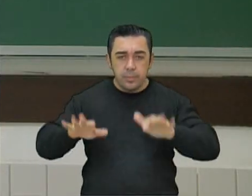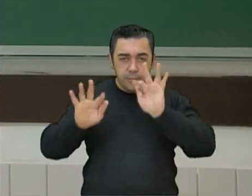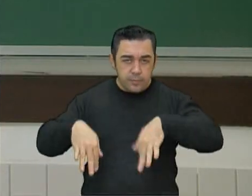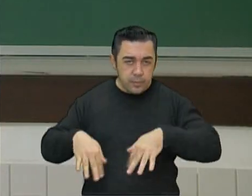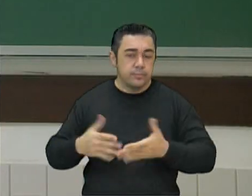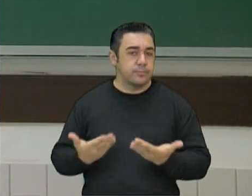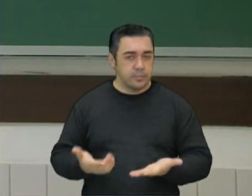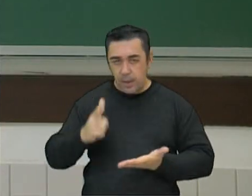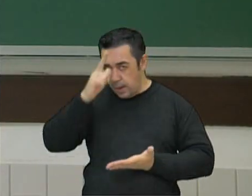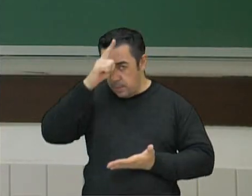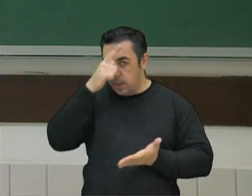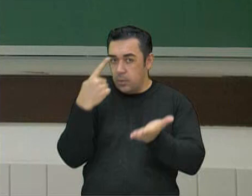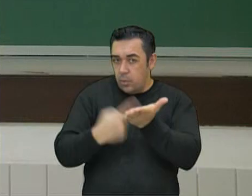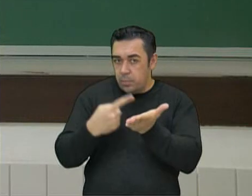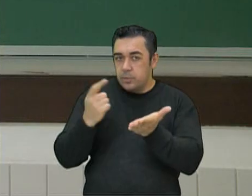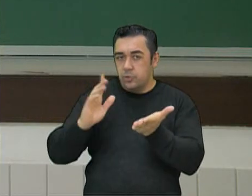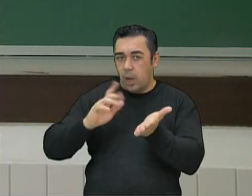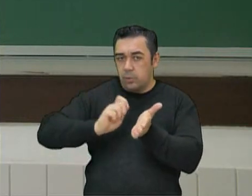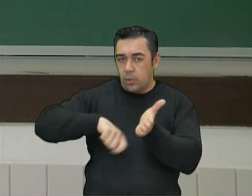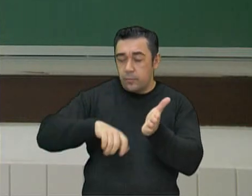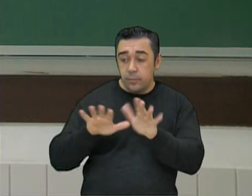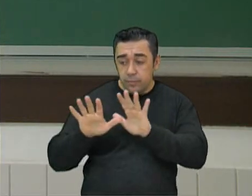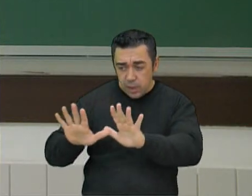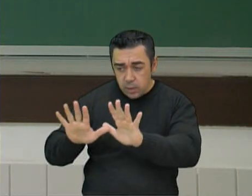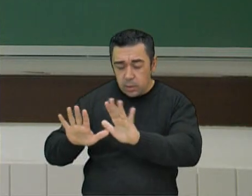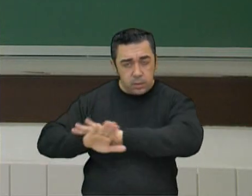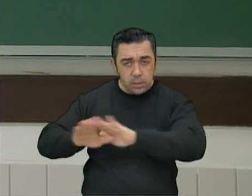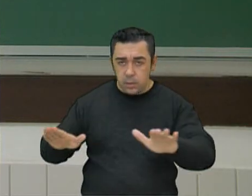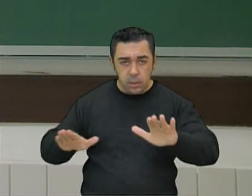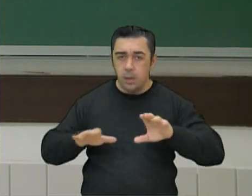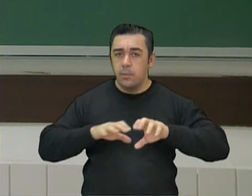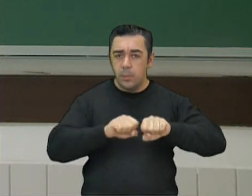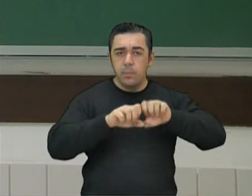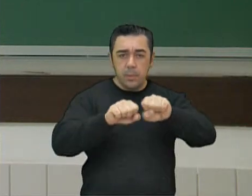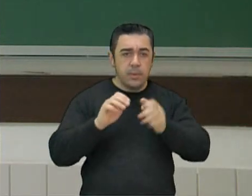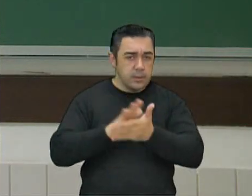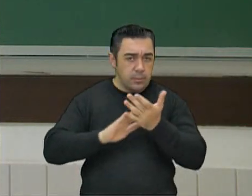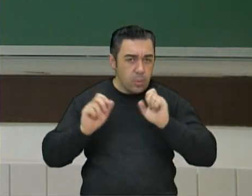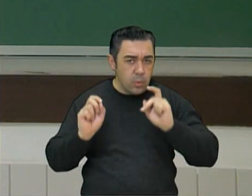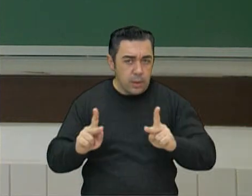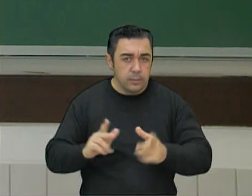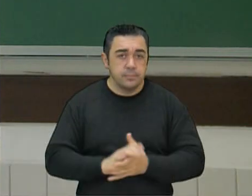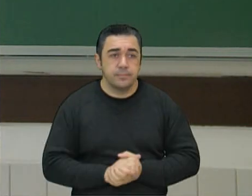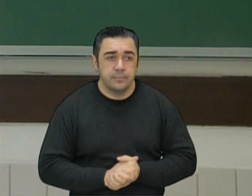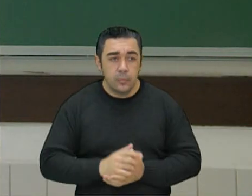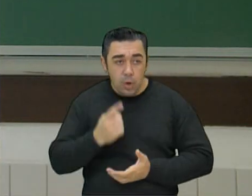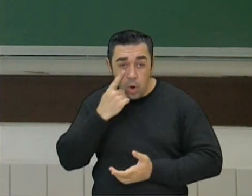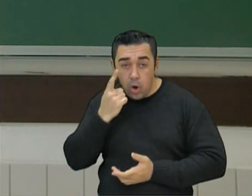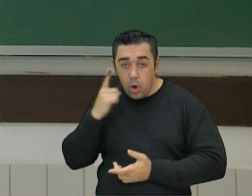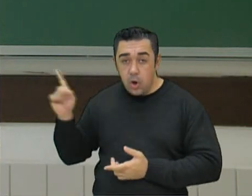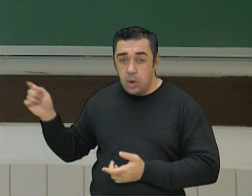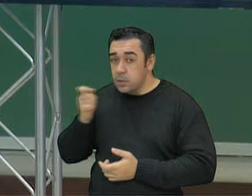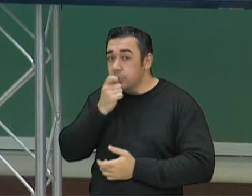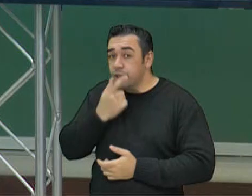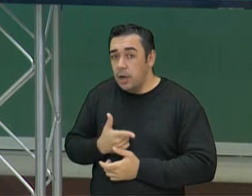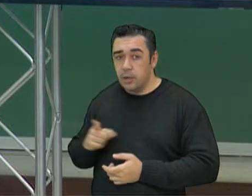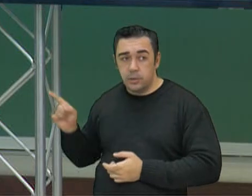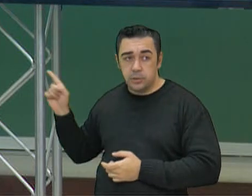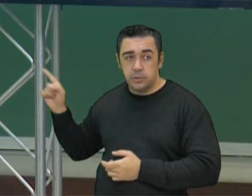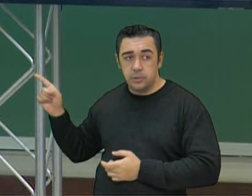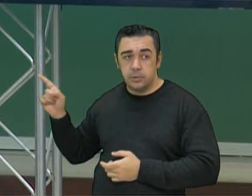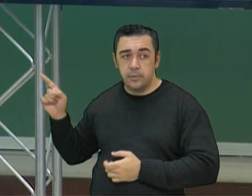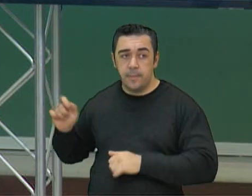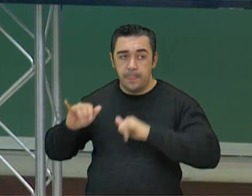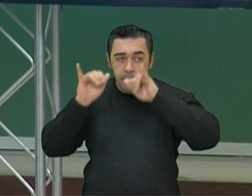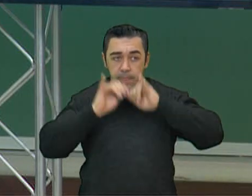Alemanha, então, tinha um compromisso. Já fica com o que tem, não invade mais nada. Ok? Aqui você tem uma charge